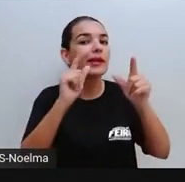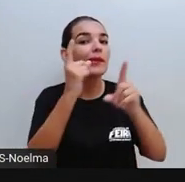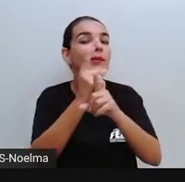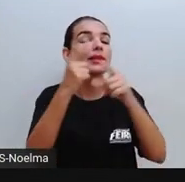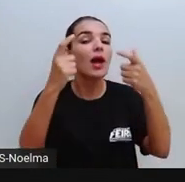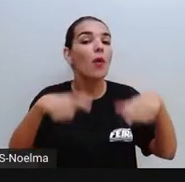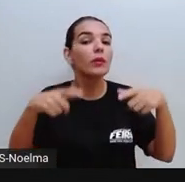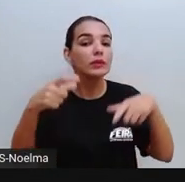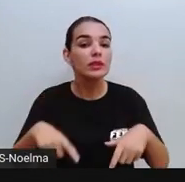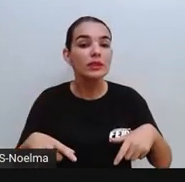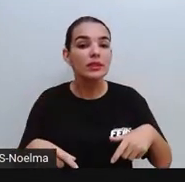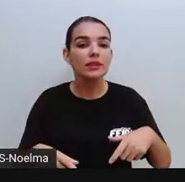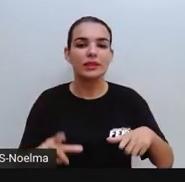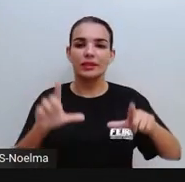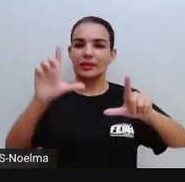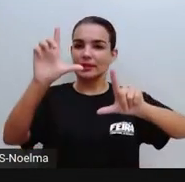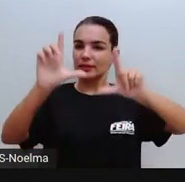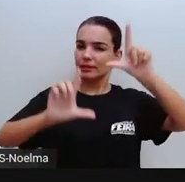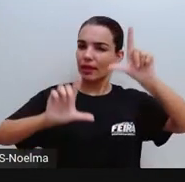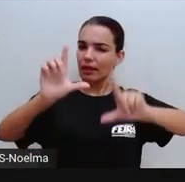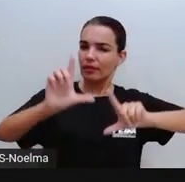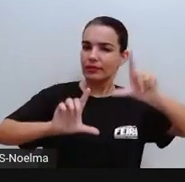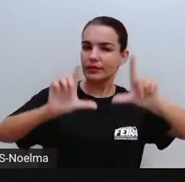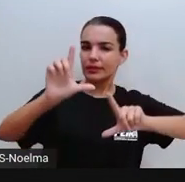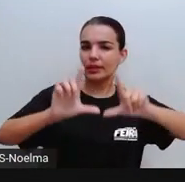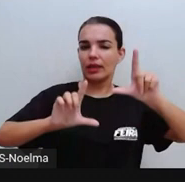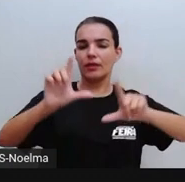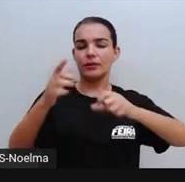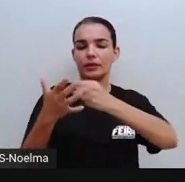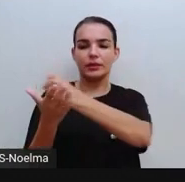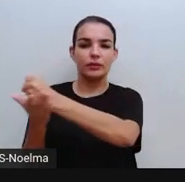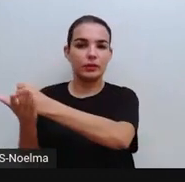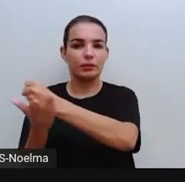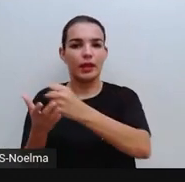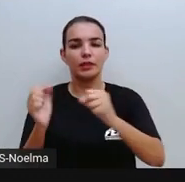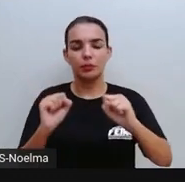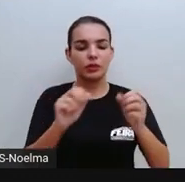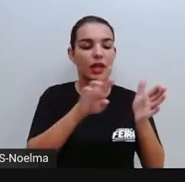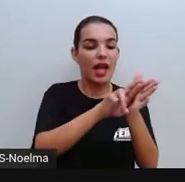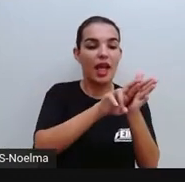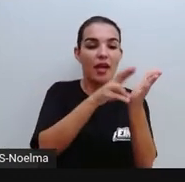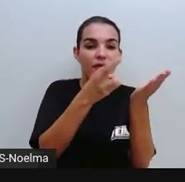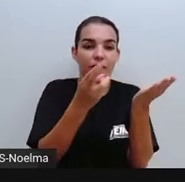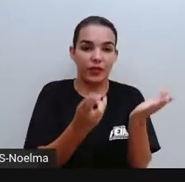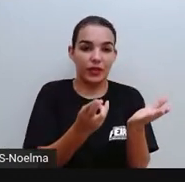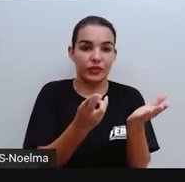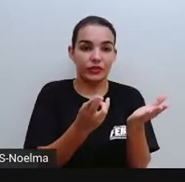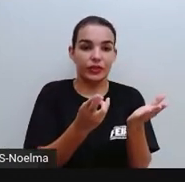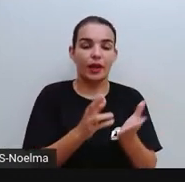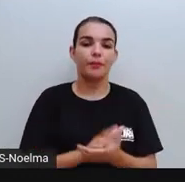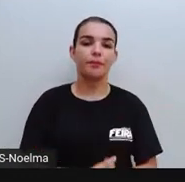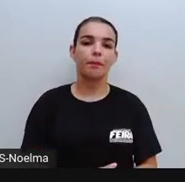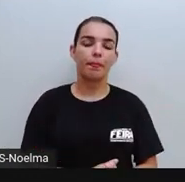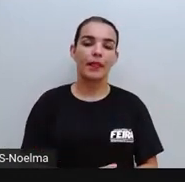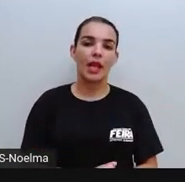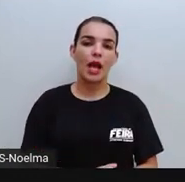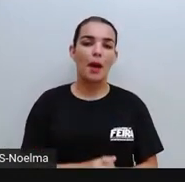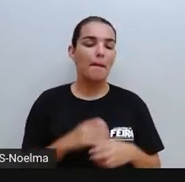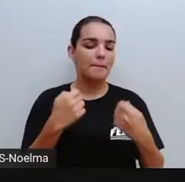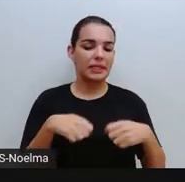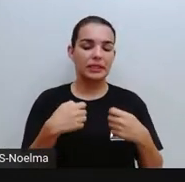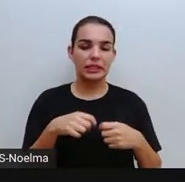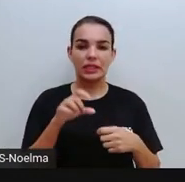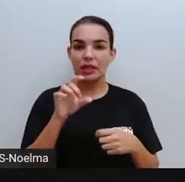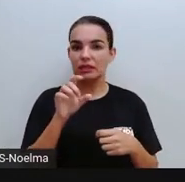aí textos jornalisticos é em vários suportes né pode ser uma revista inclusive ele não precisa tá